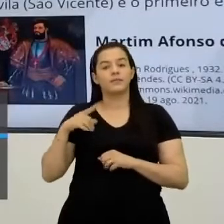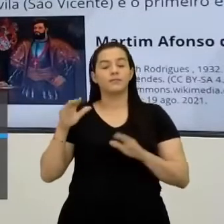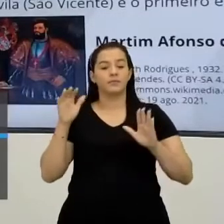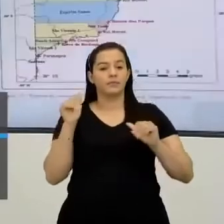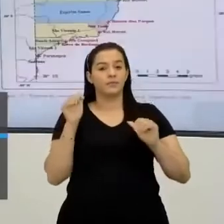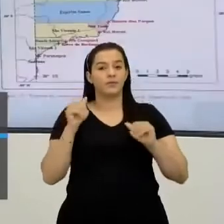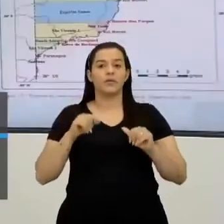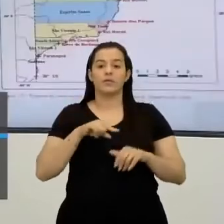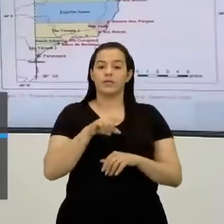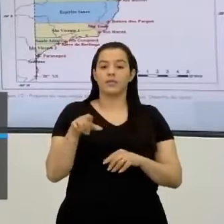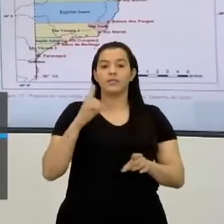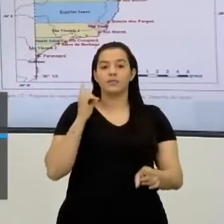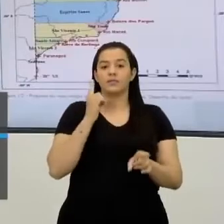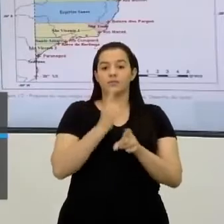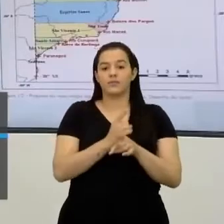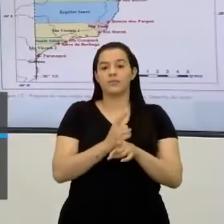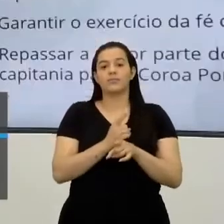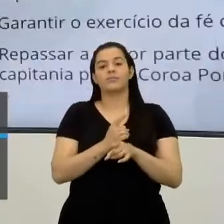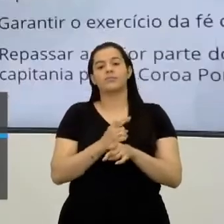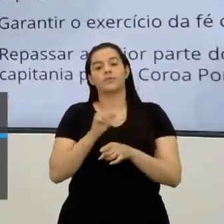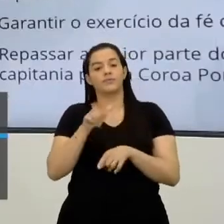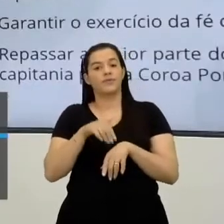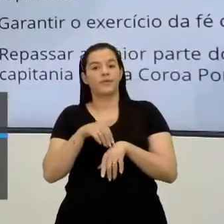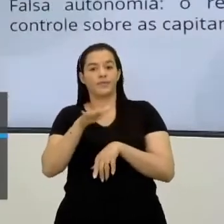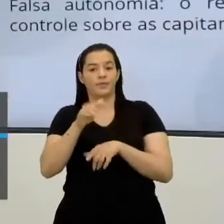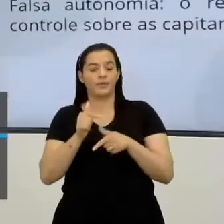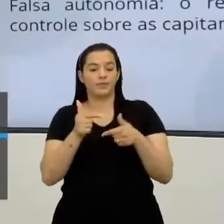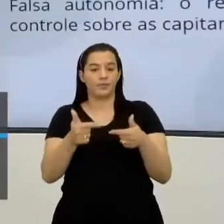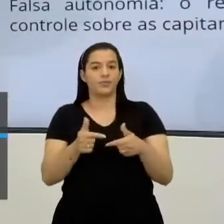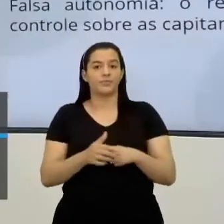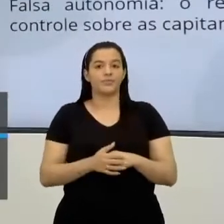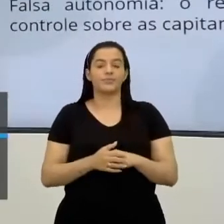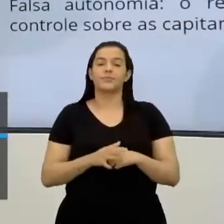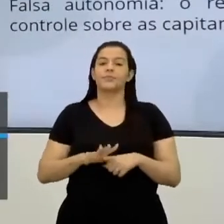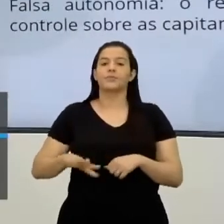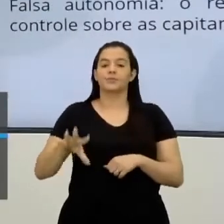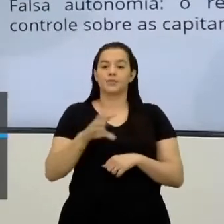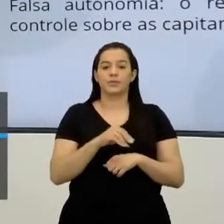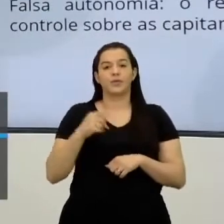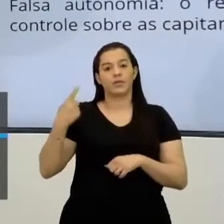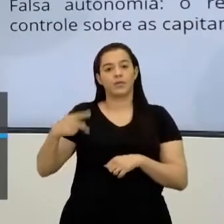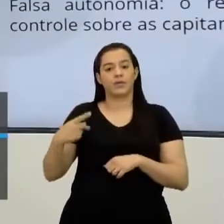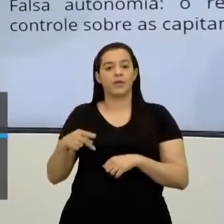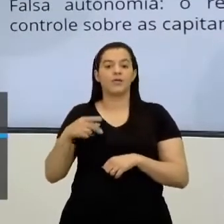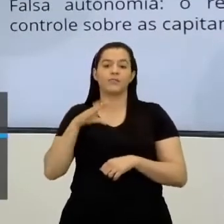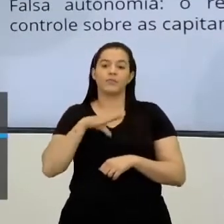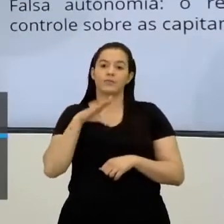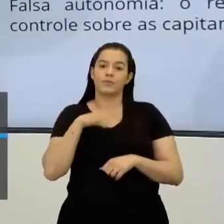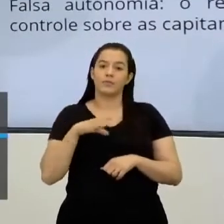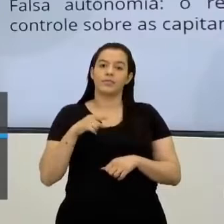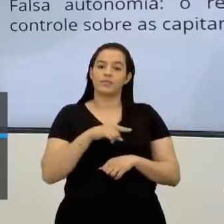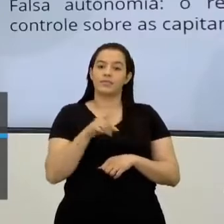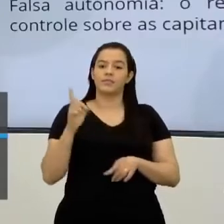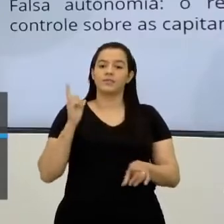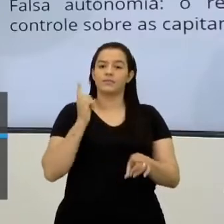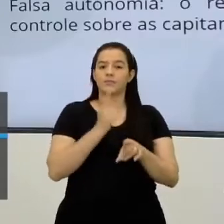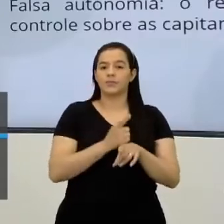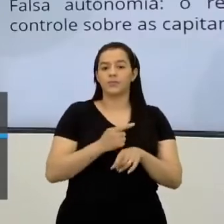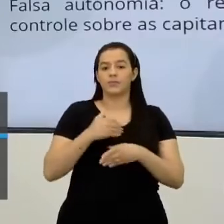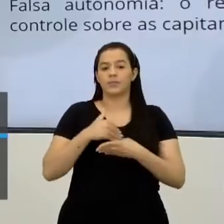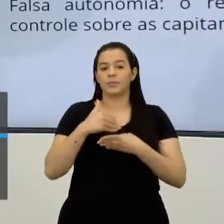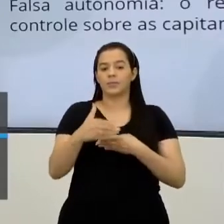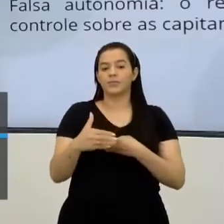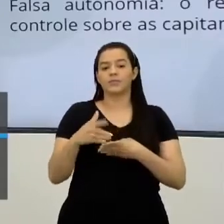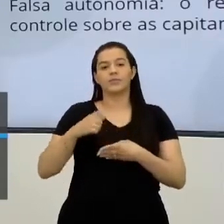eles encontraram, né? Eles tiveram assim um pouco mais de sorte e encontraram. Aqui na porção portuguesa eles encontram ali no comecinho